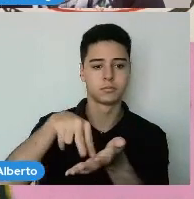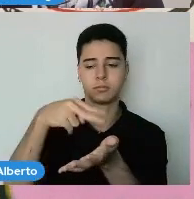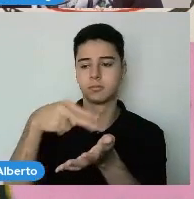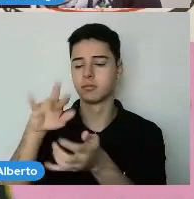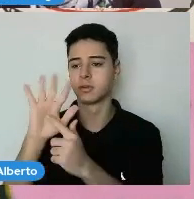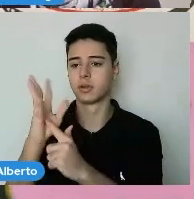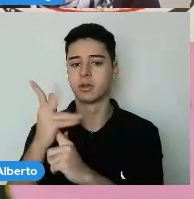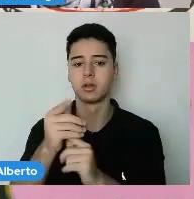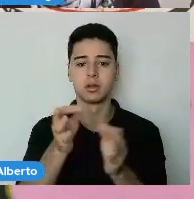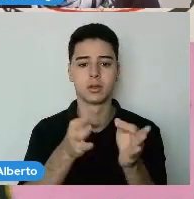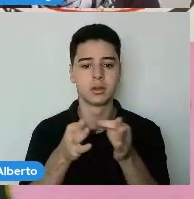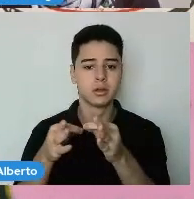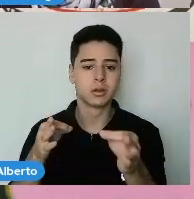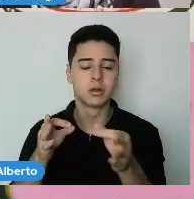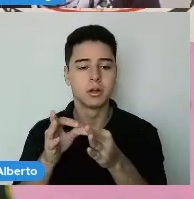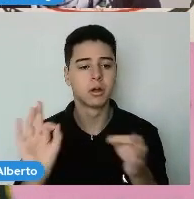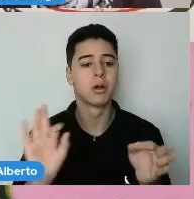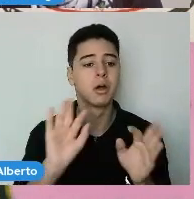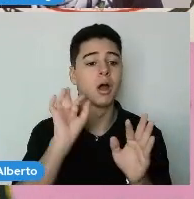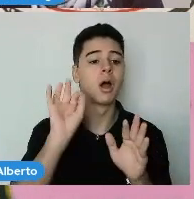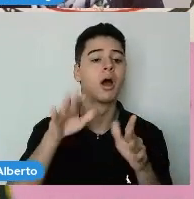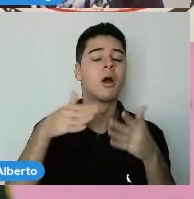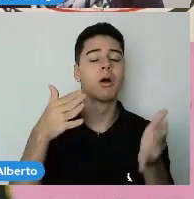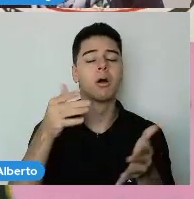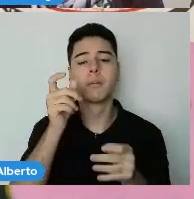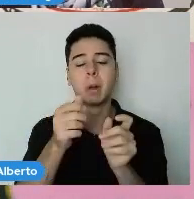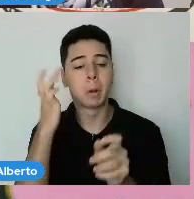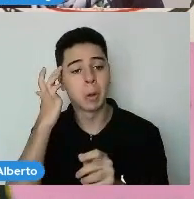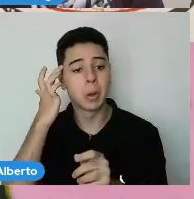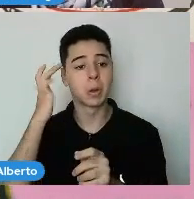fibra. Artes da fibra, gente, para quem não sabe,